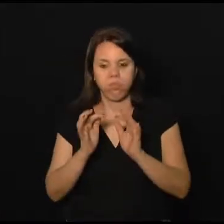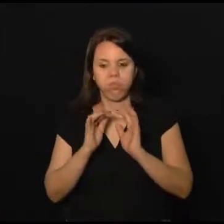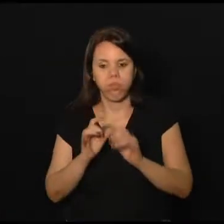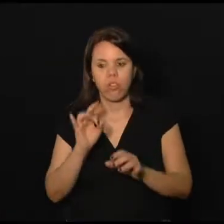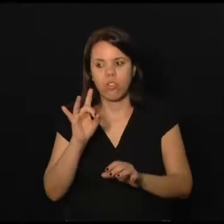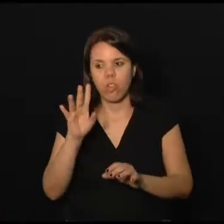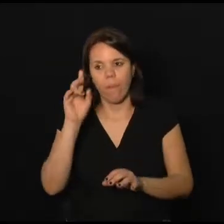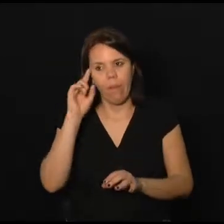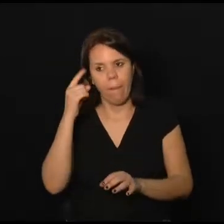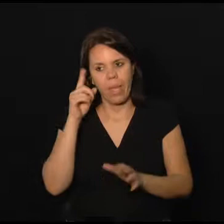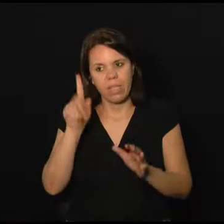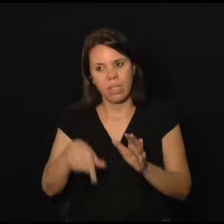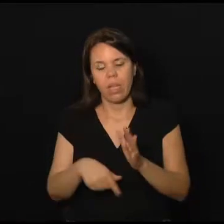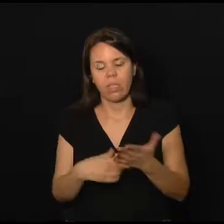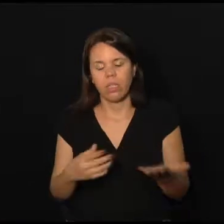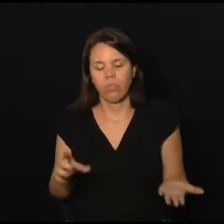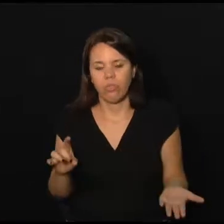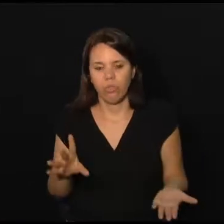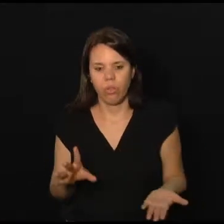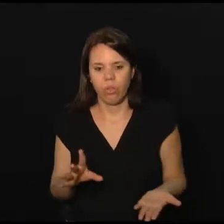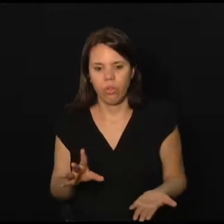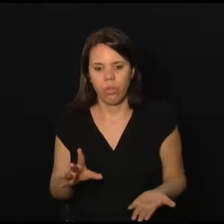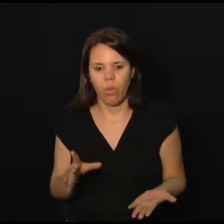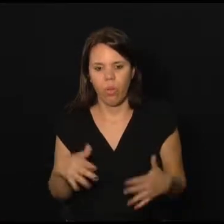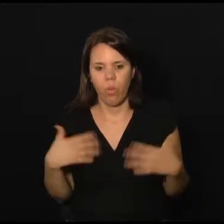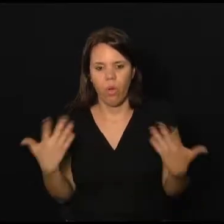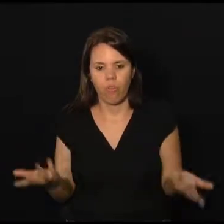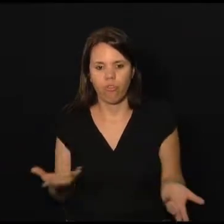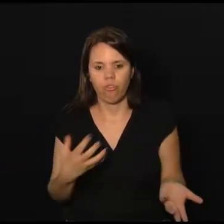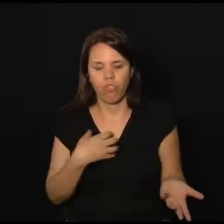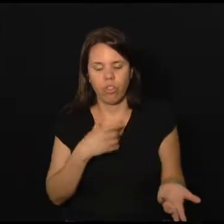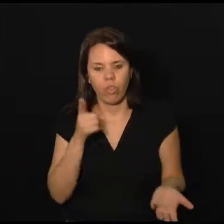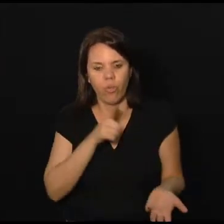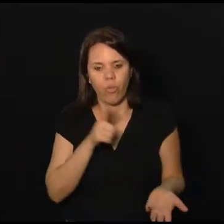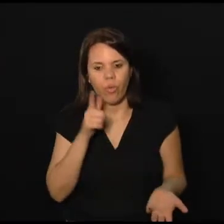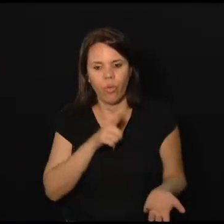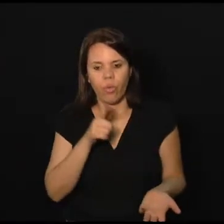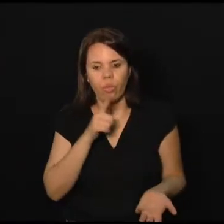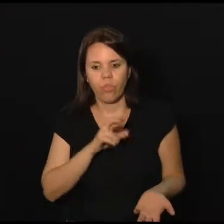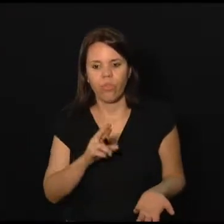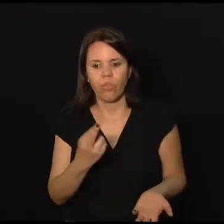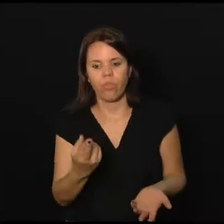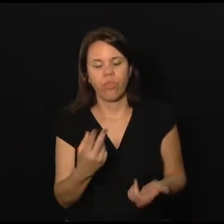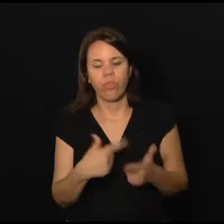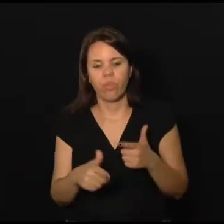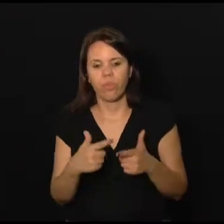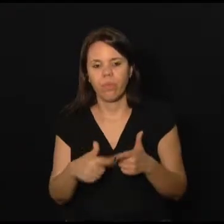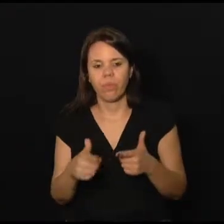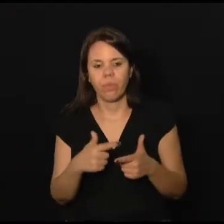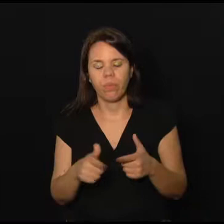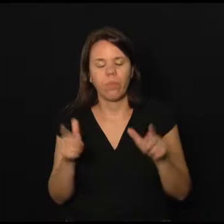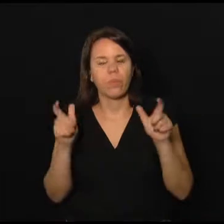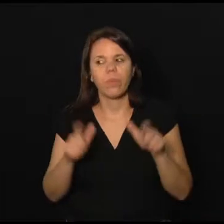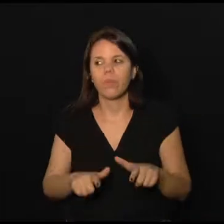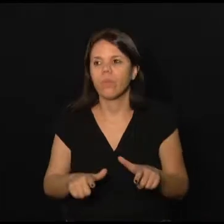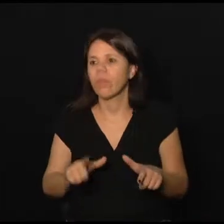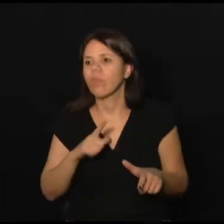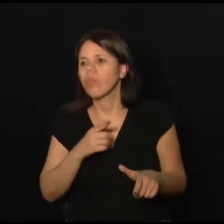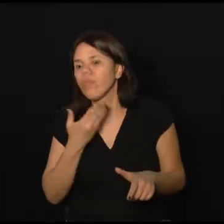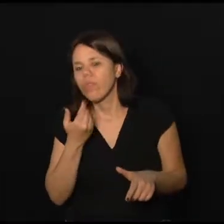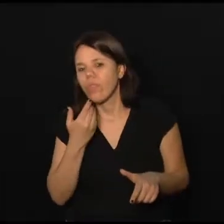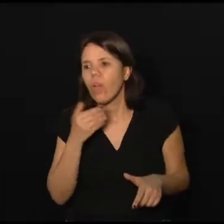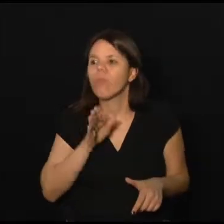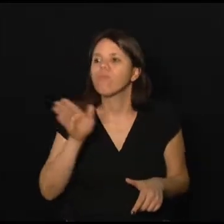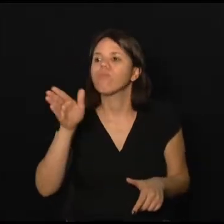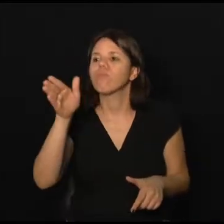nisso. Então, qual é a forma que eu vou conseguir solucionar esse problema? Então, aonde tem a facilidade é onde ele